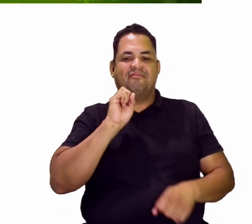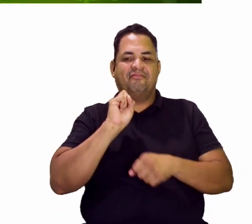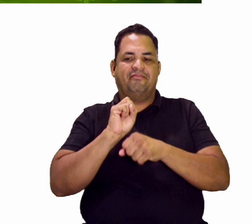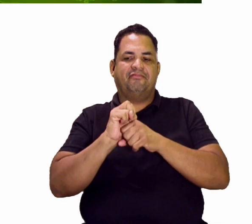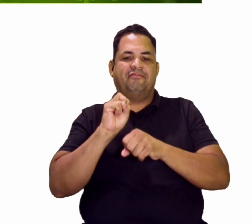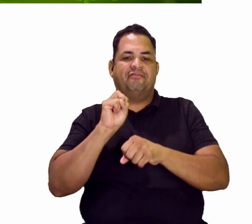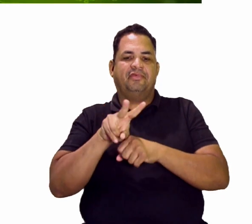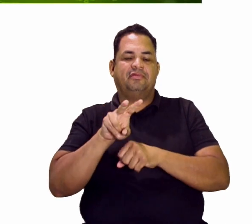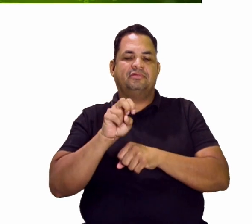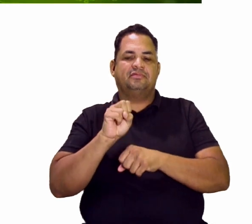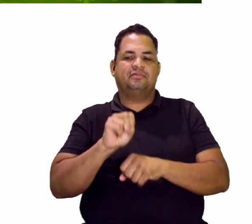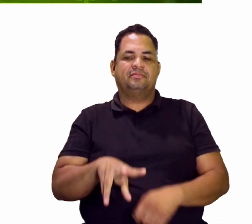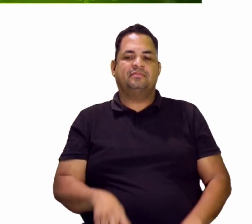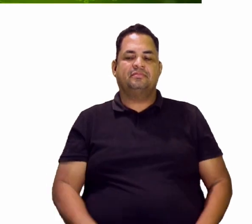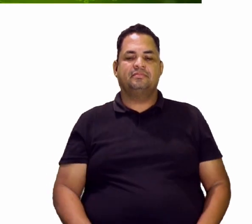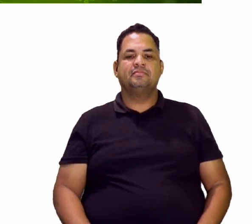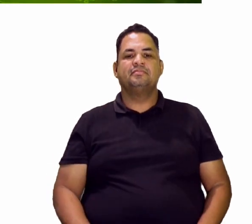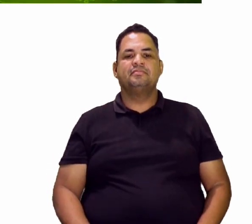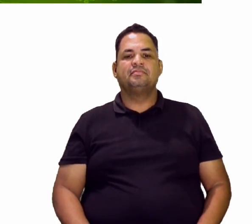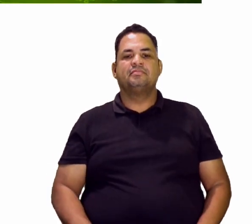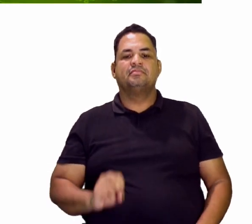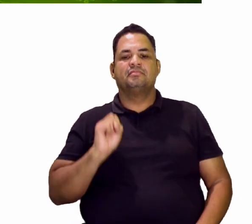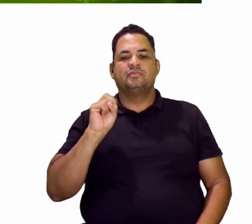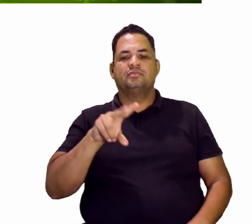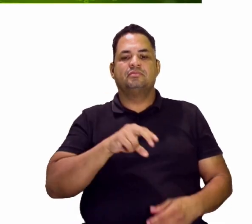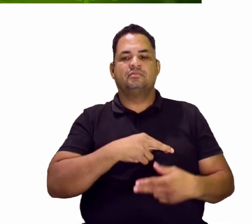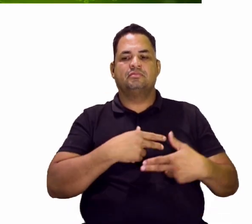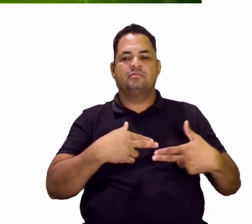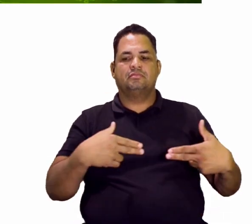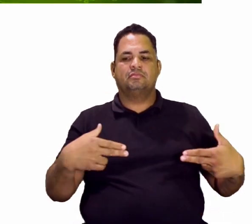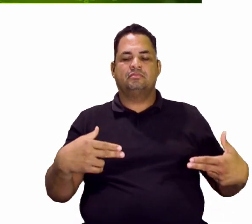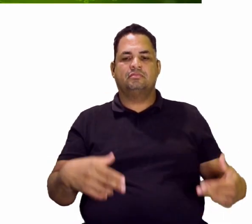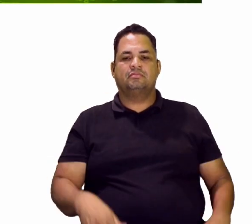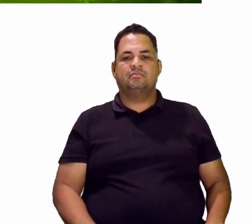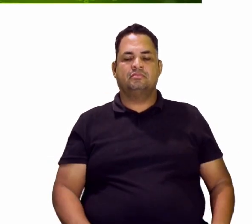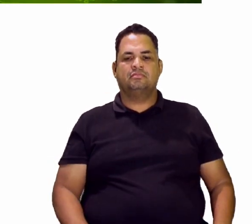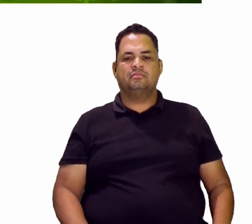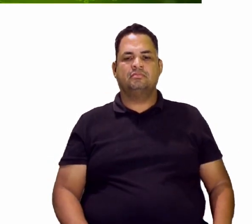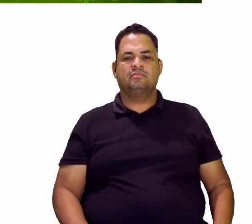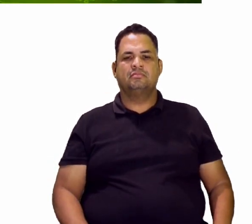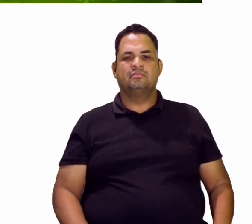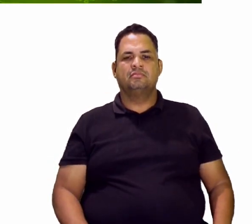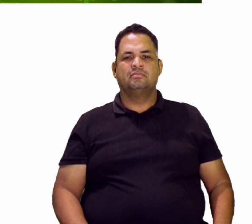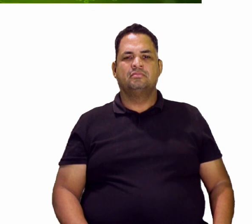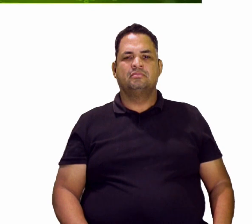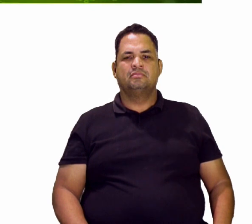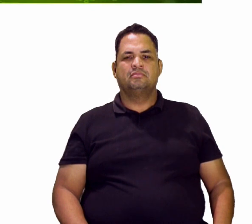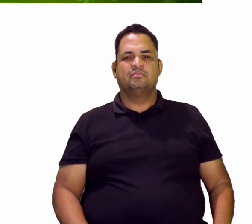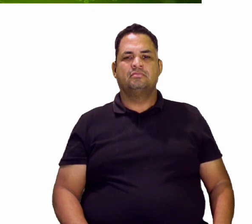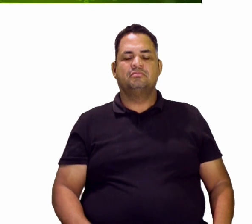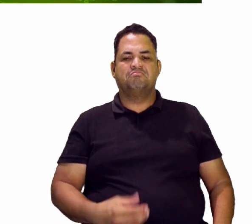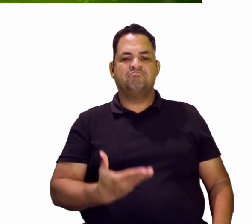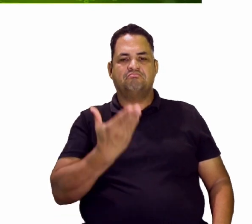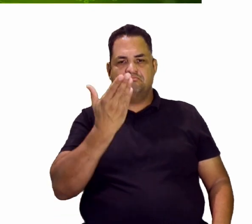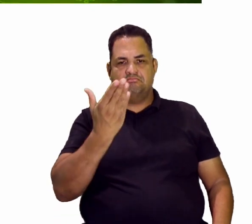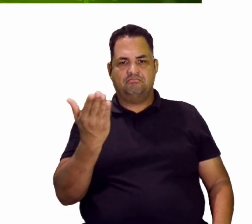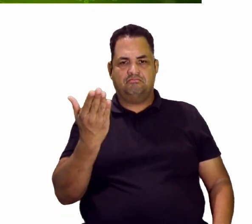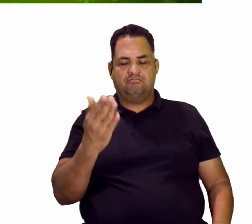Vírus, tá? Os vírus. Gente, esses